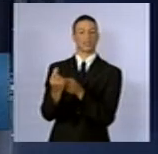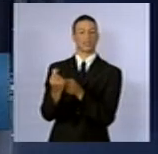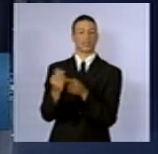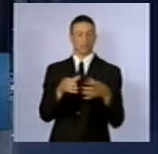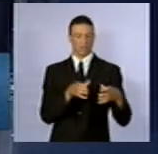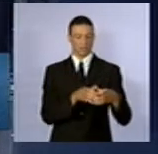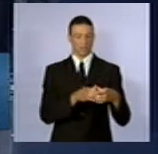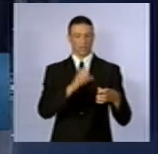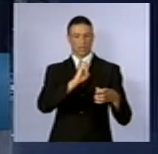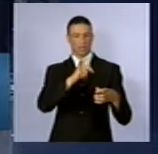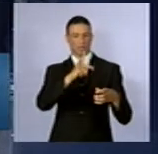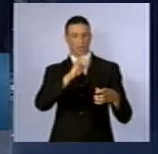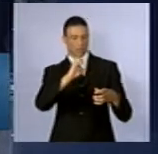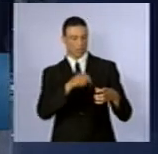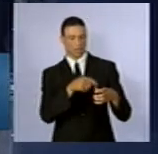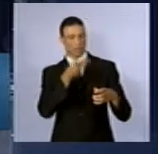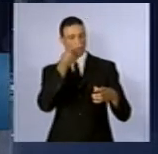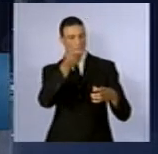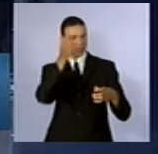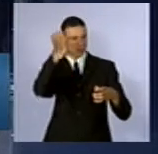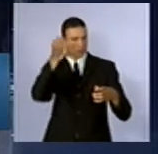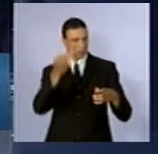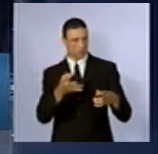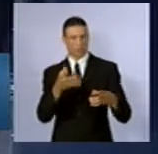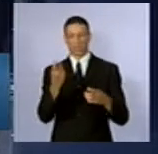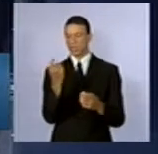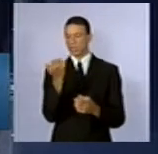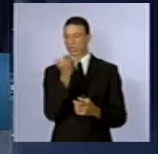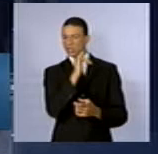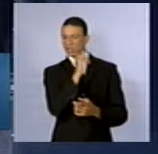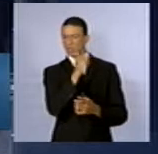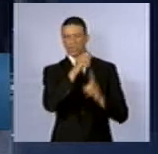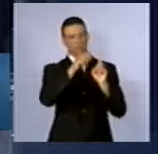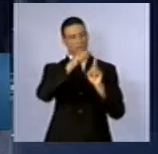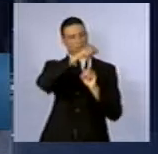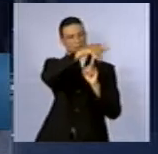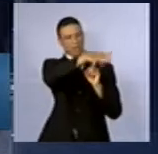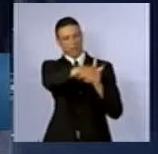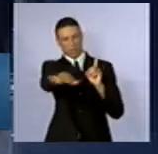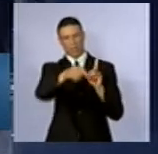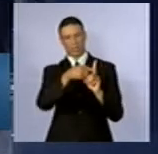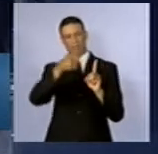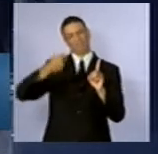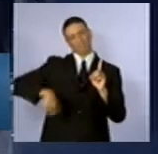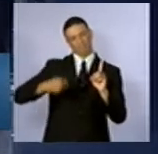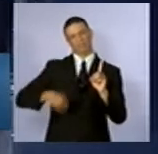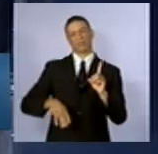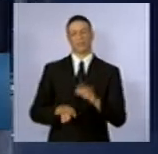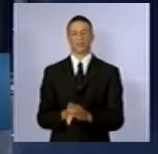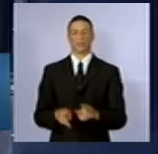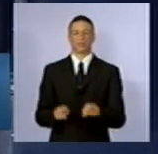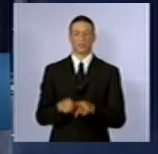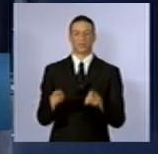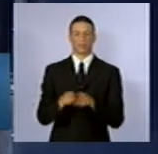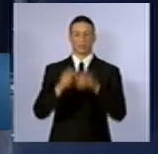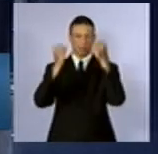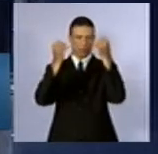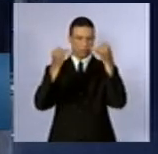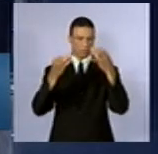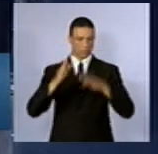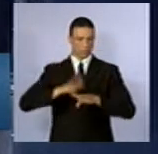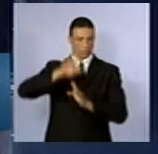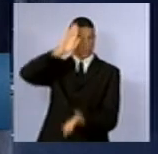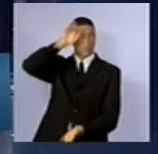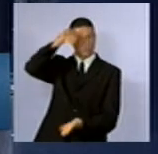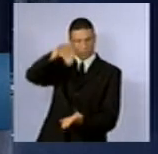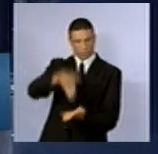questão da nossa hidroeletricidade altamente dependente da transmissão de energia. Algumas considerações